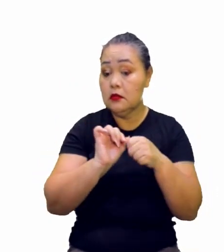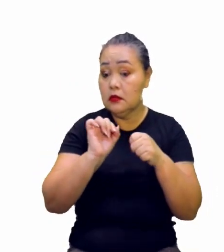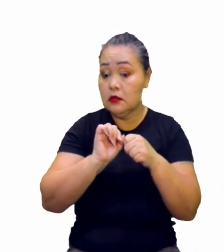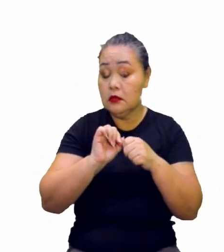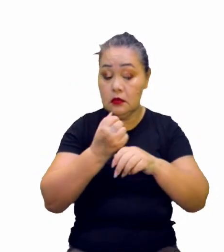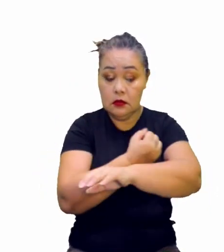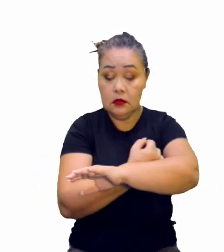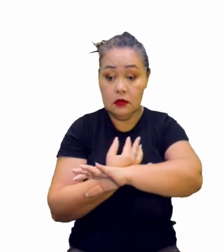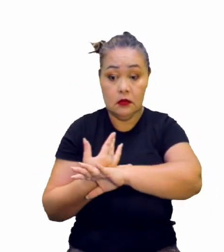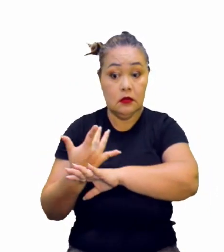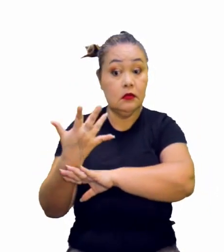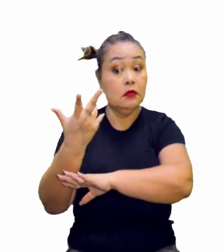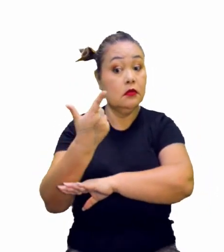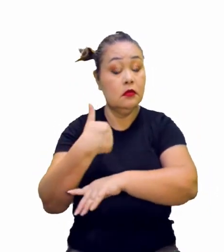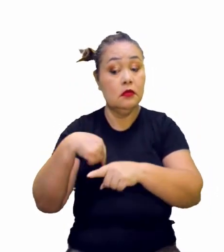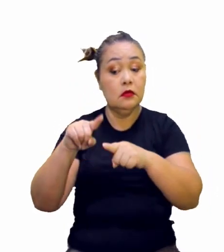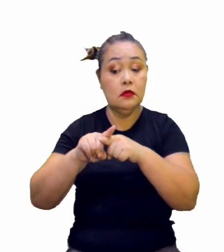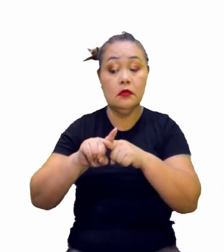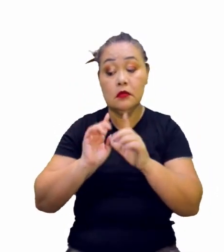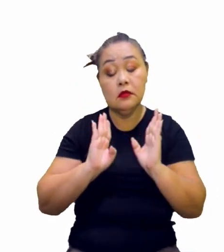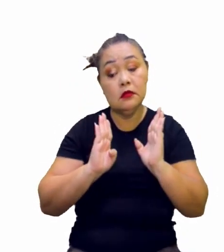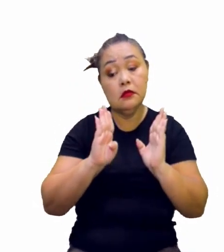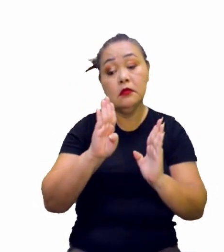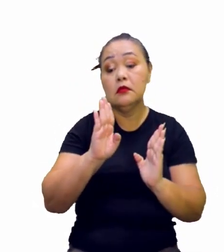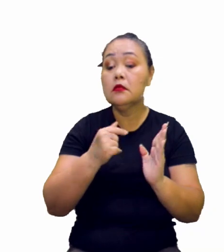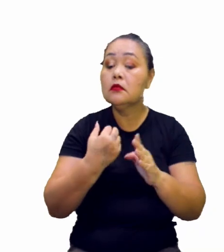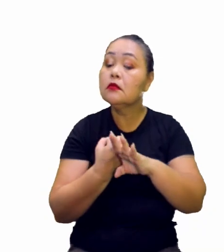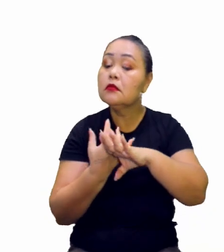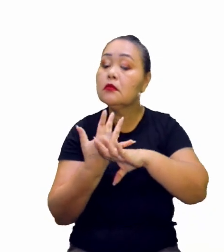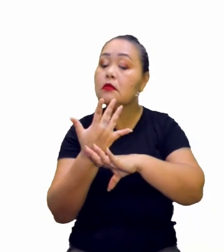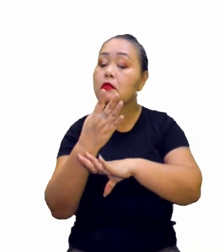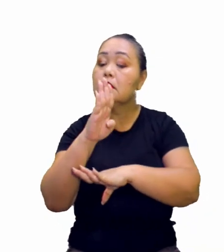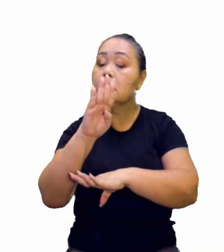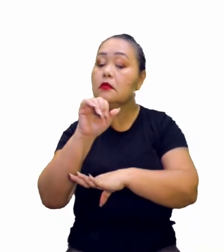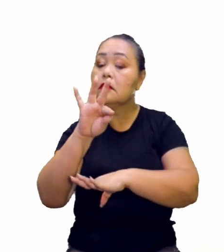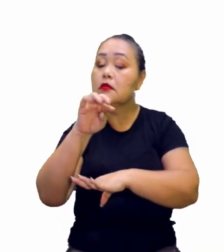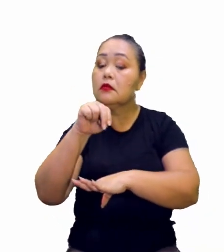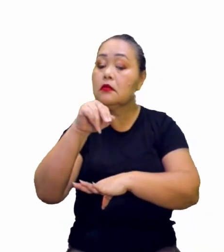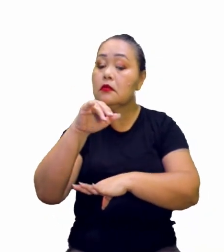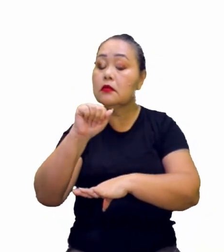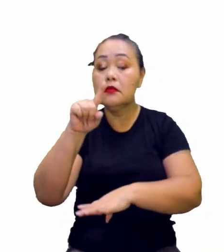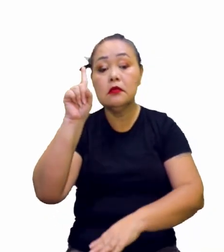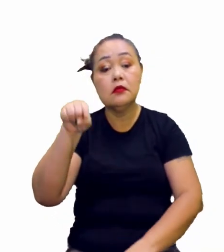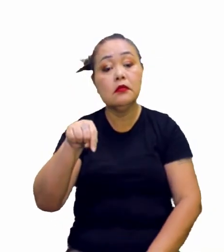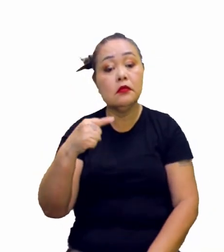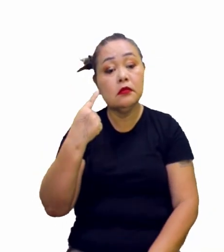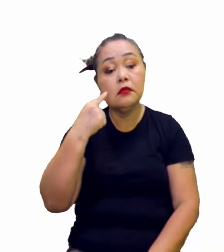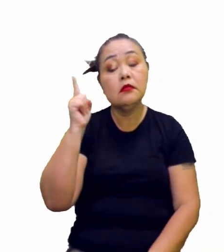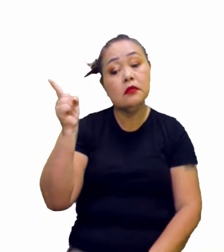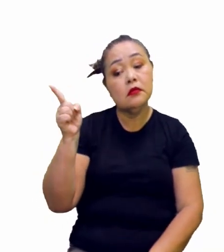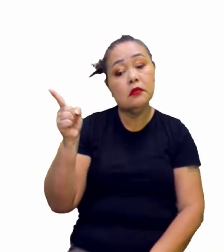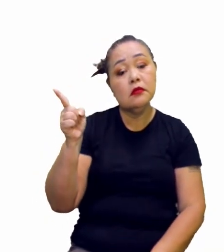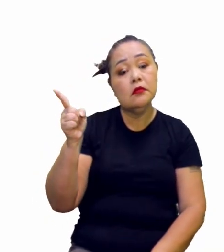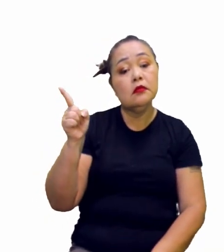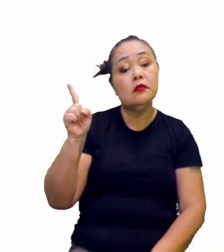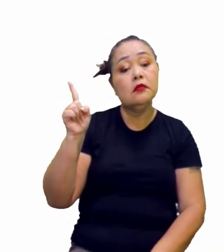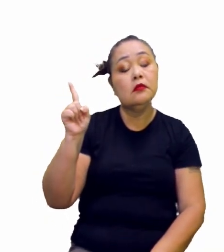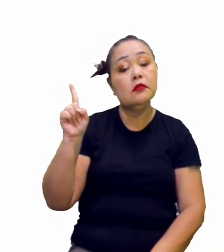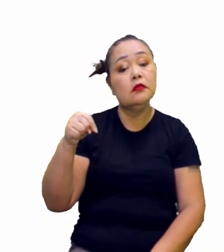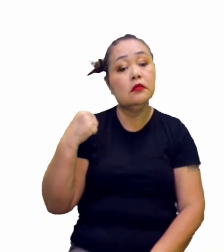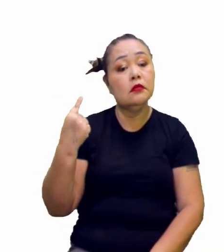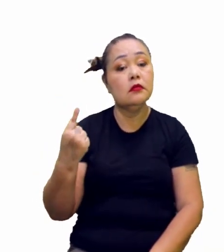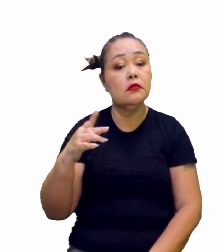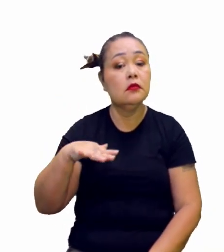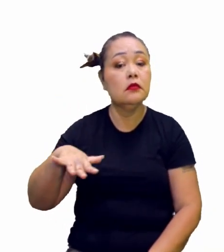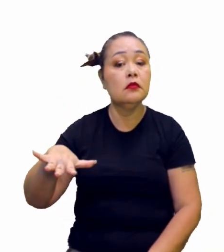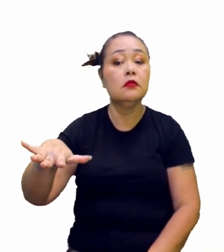ecológica, da botânica, né? Então, o termo hotspots da biodiversidade é definido como áreas